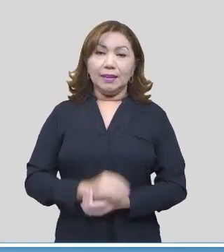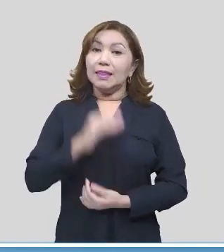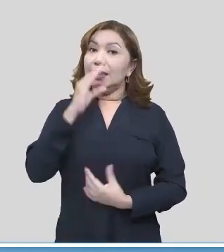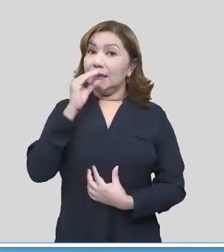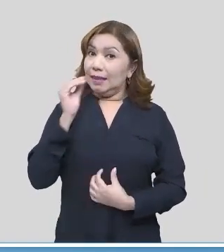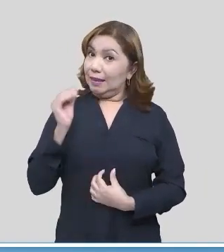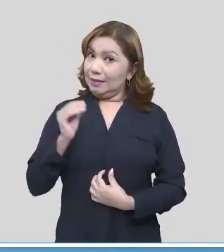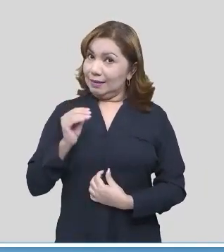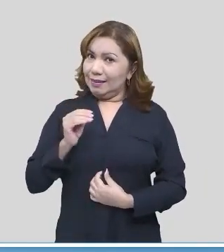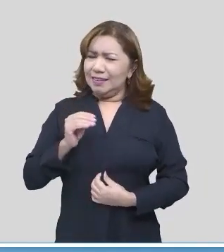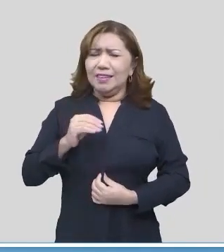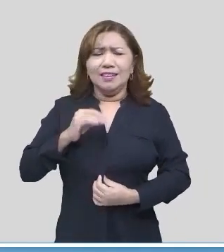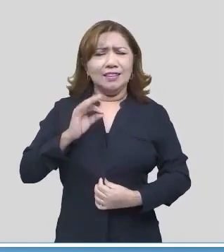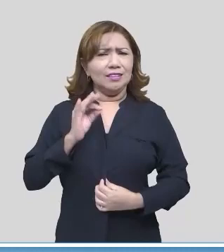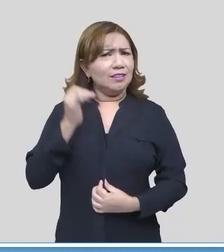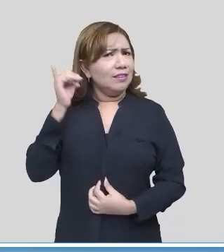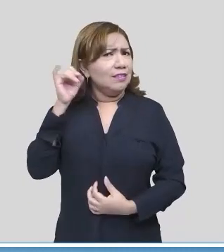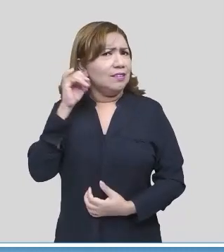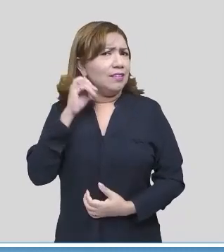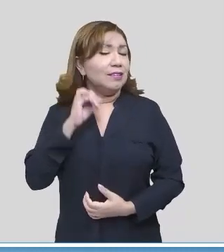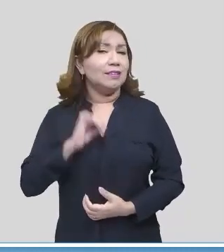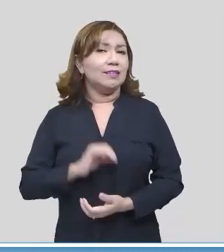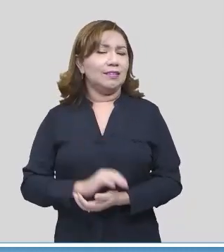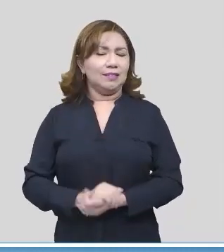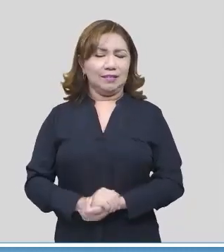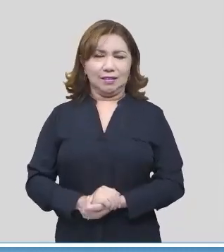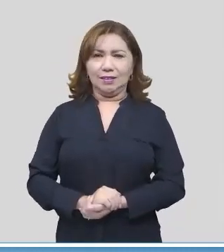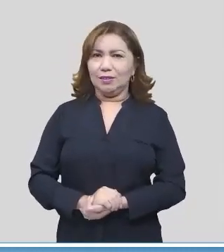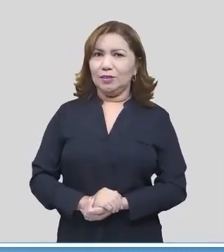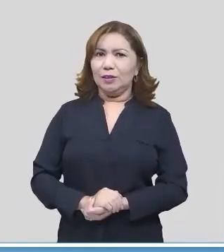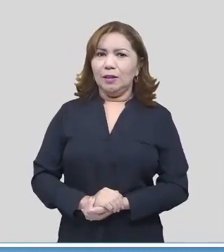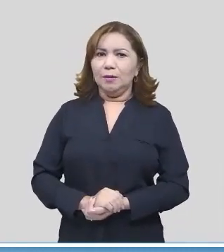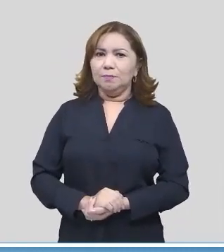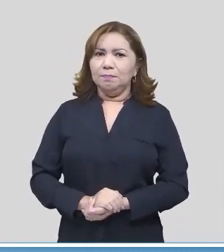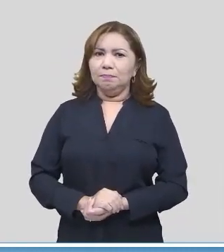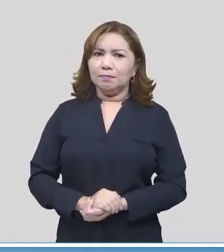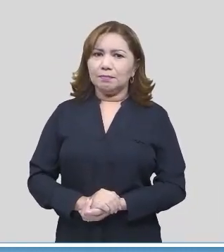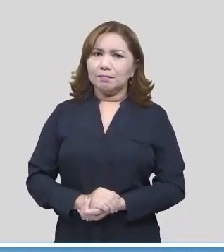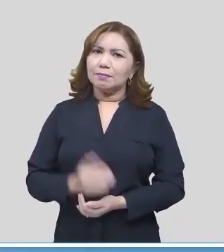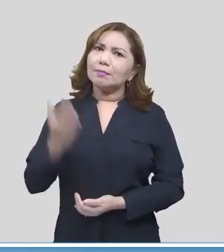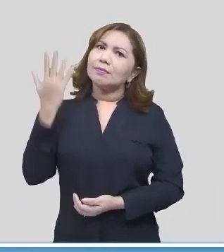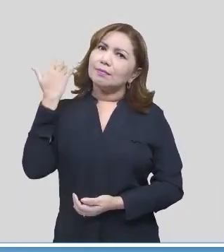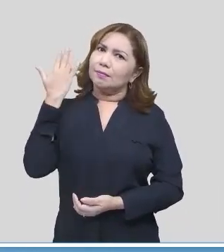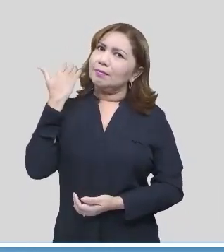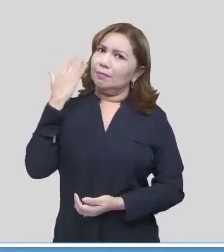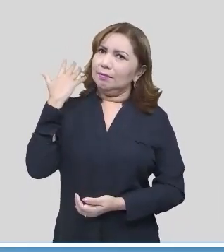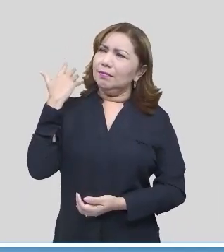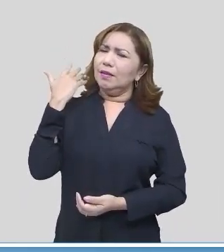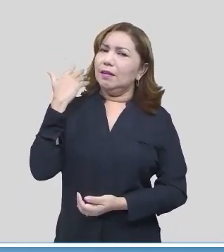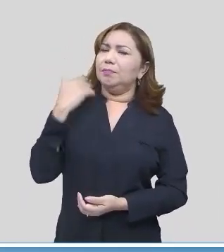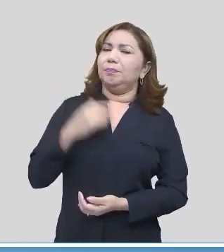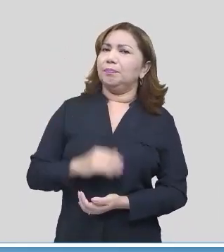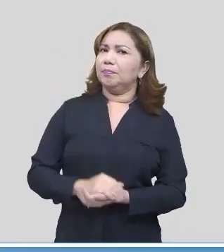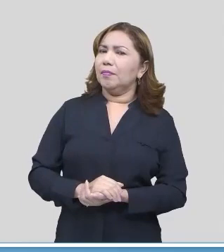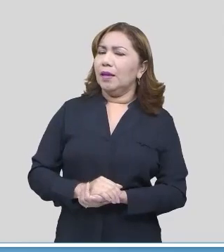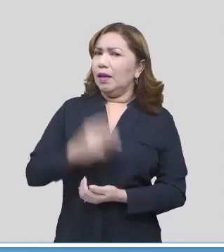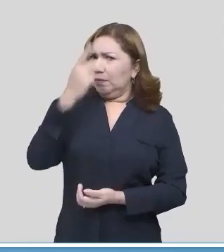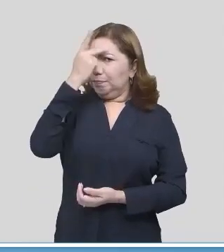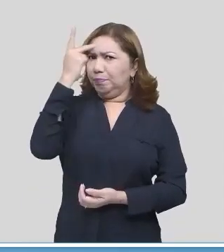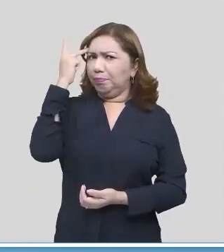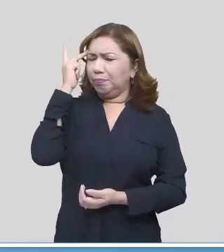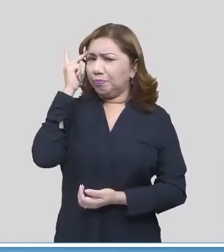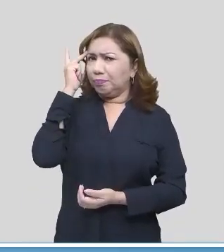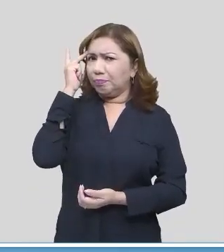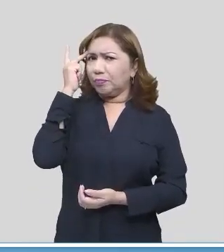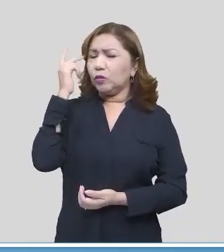Crianças, que interessante, há muito tempo atrás, antigamente, o homem utilizava o próprio